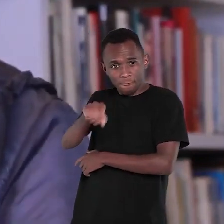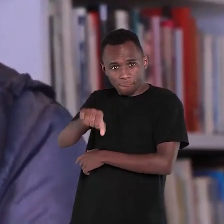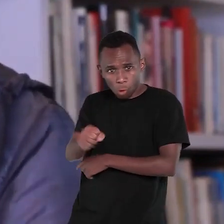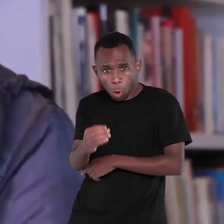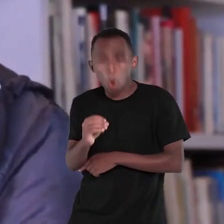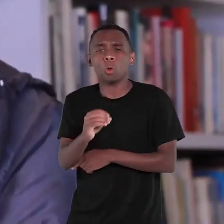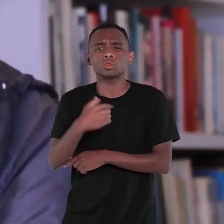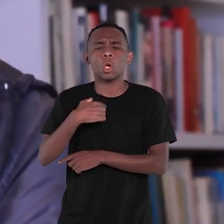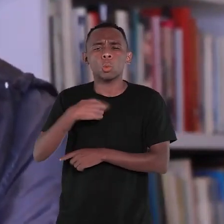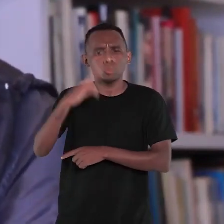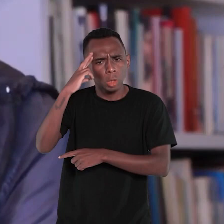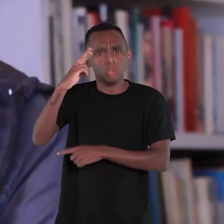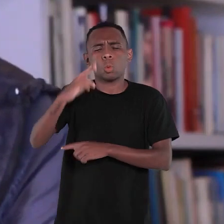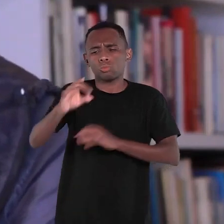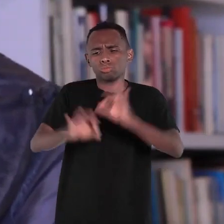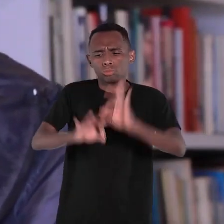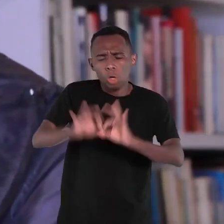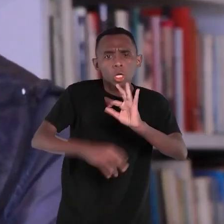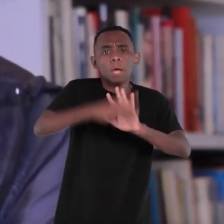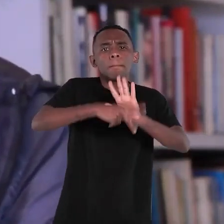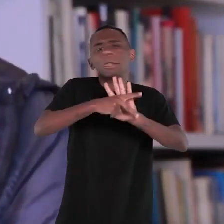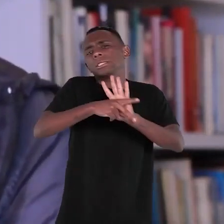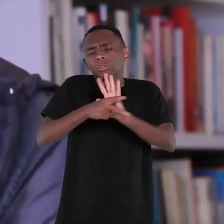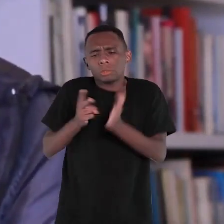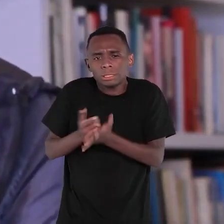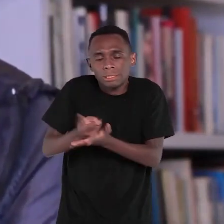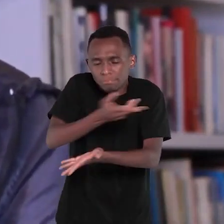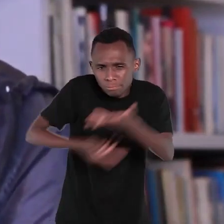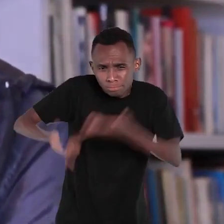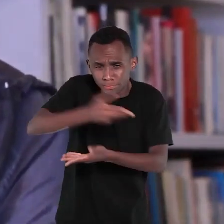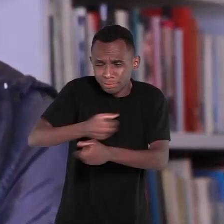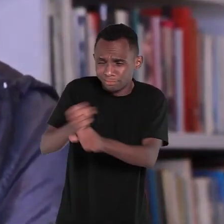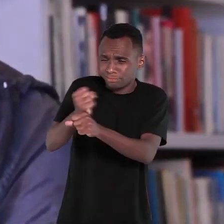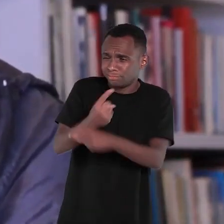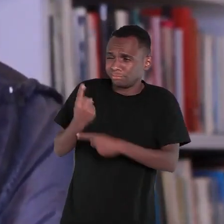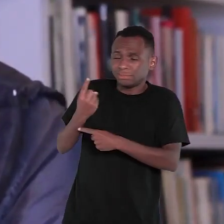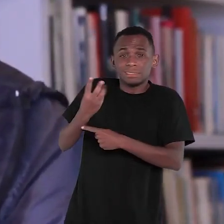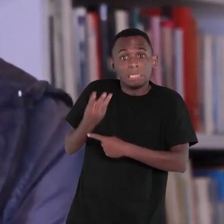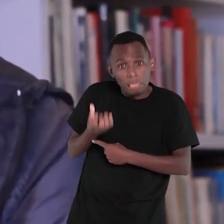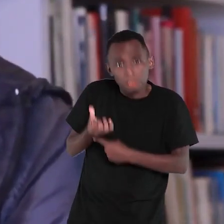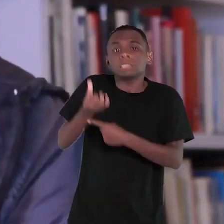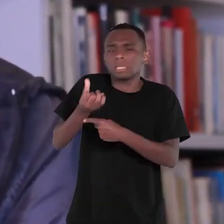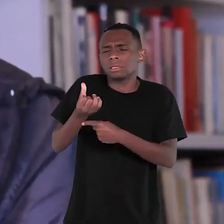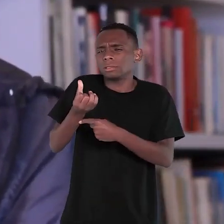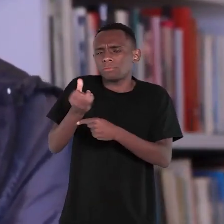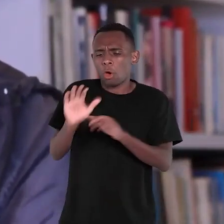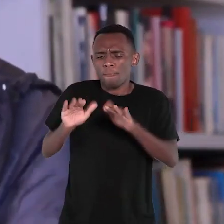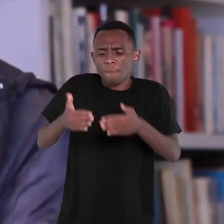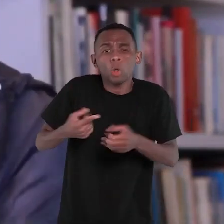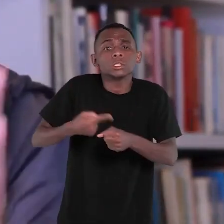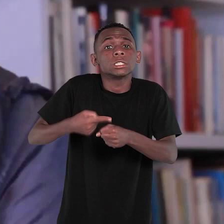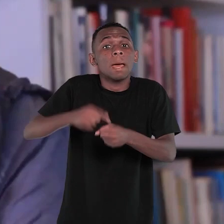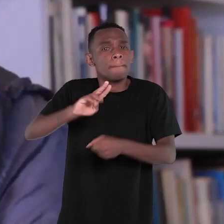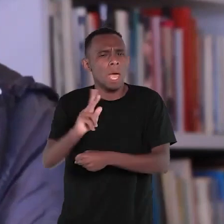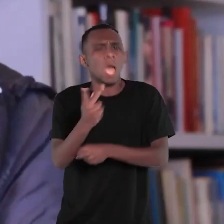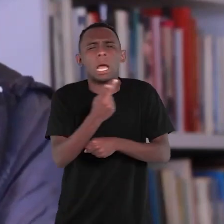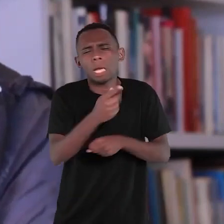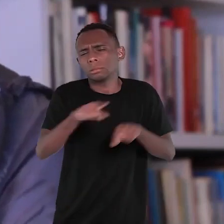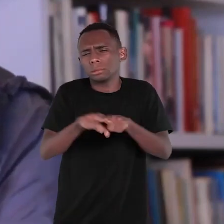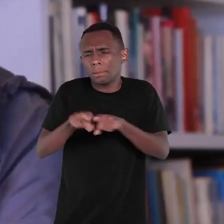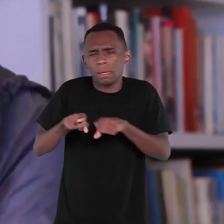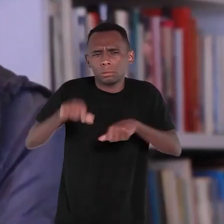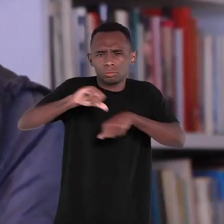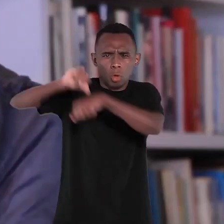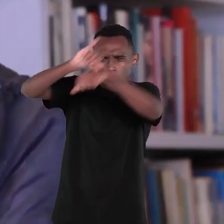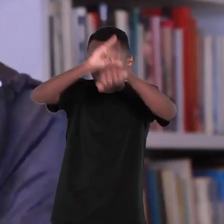Afonso Borges, eu faço o projeto Sempre um Papo há 36 anos, basicamente em Belo Horizonte, diversas